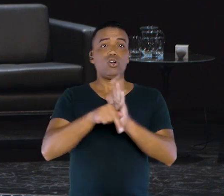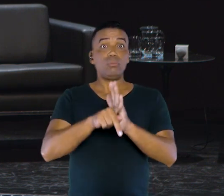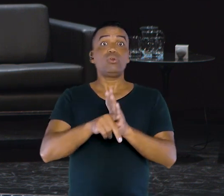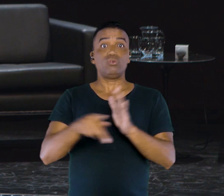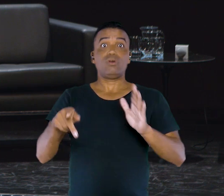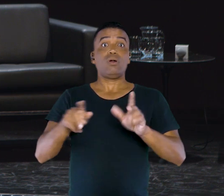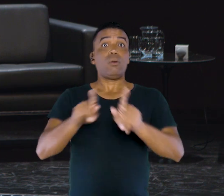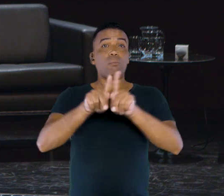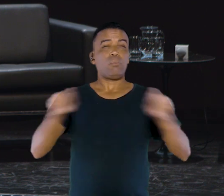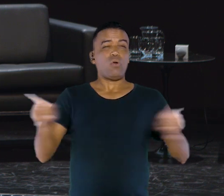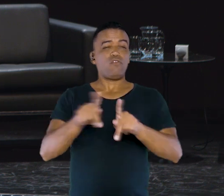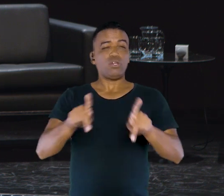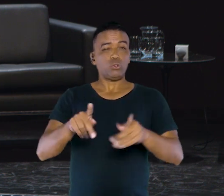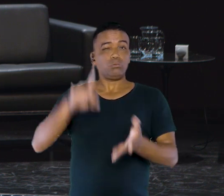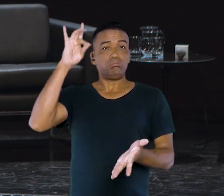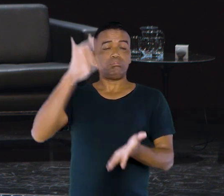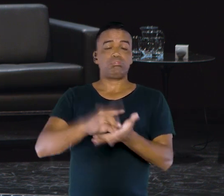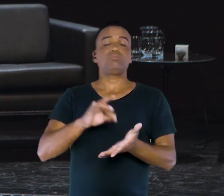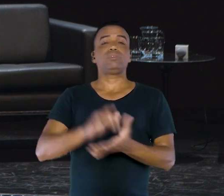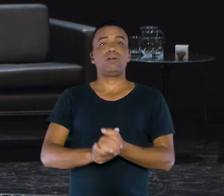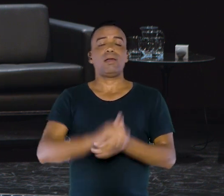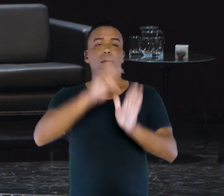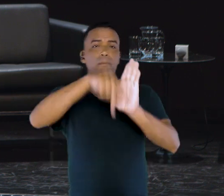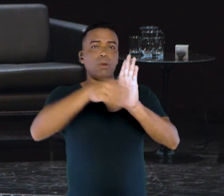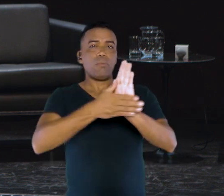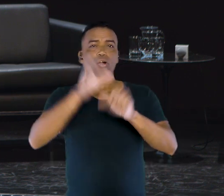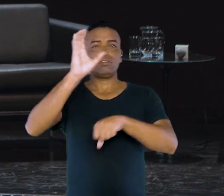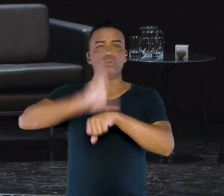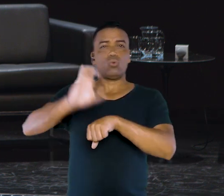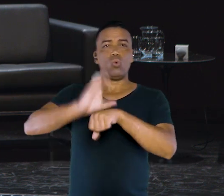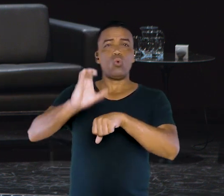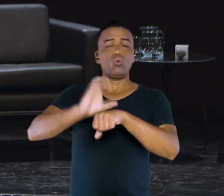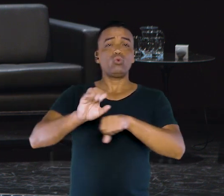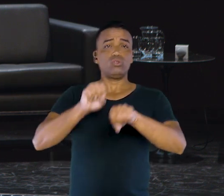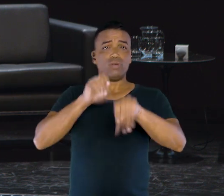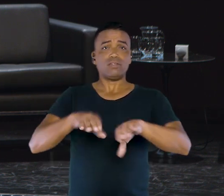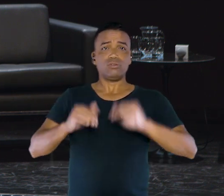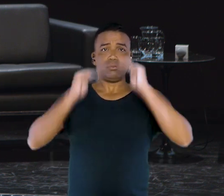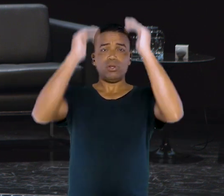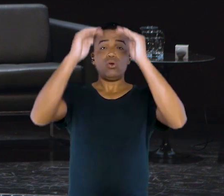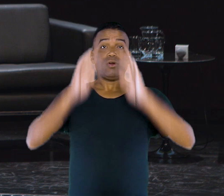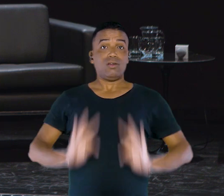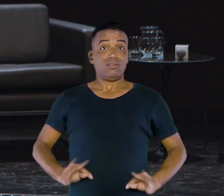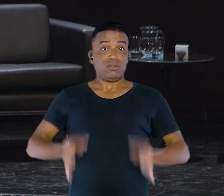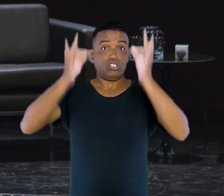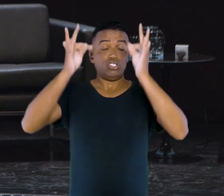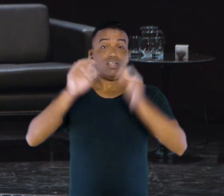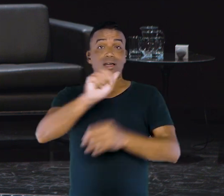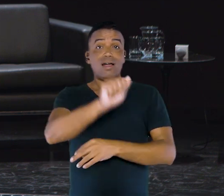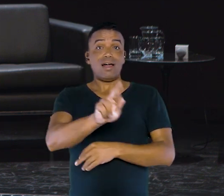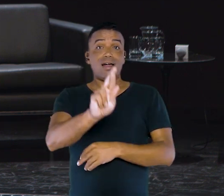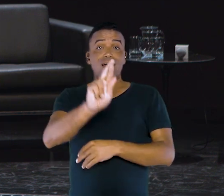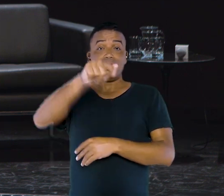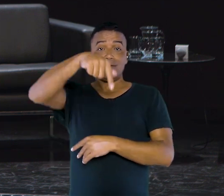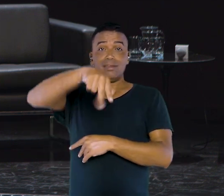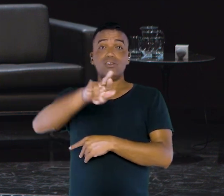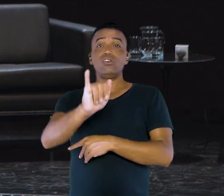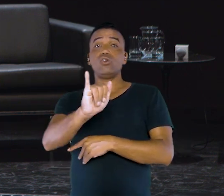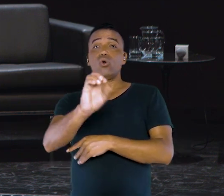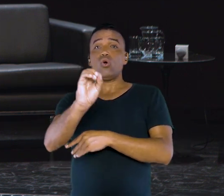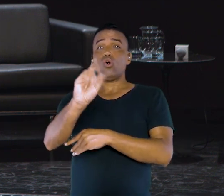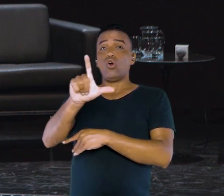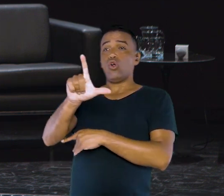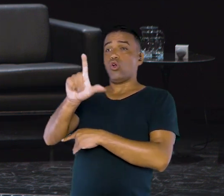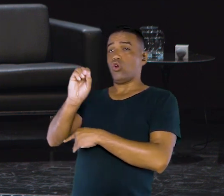onde é professor titular. Elaborou o programa de curso superior de Tecnologia em Arqueologia da Universidade do Estado